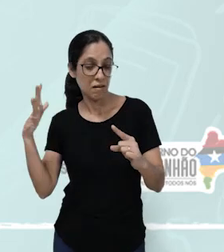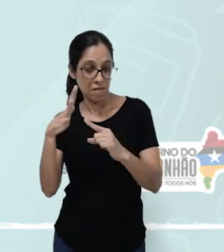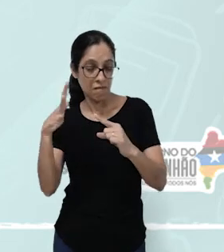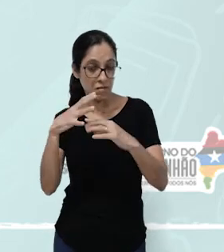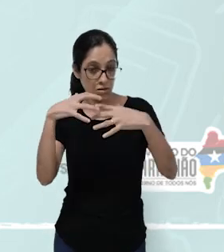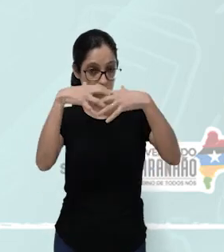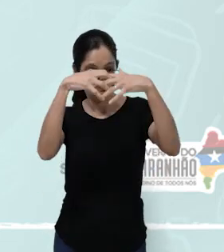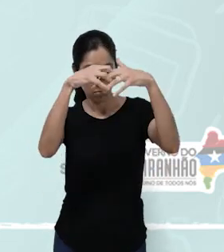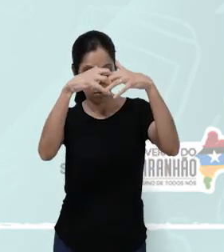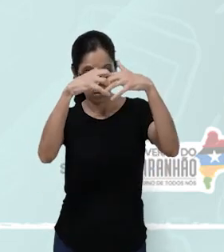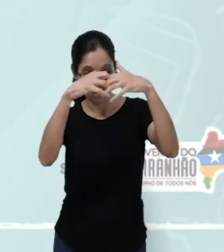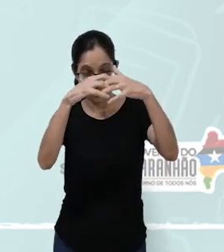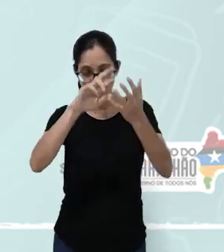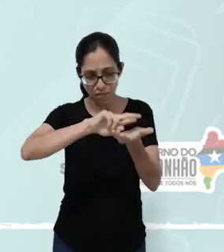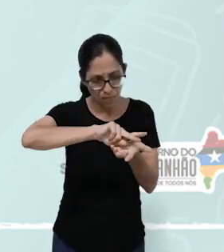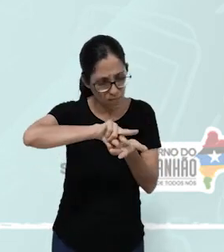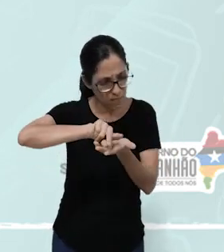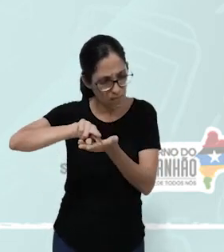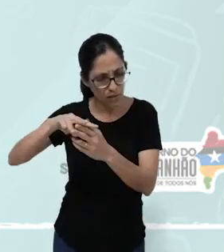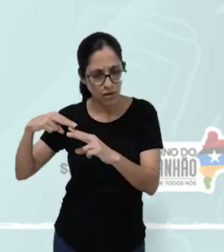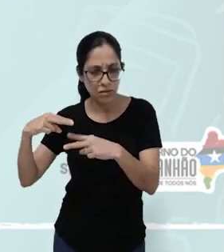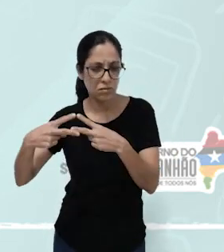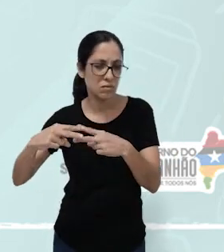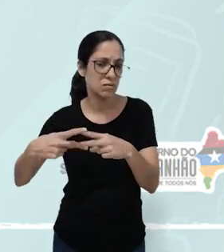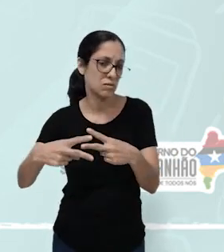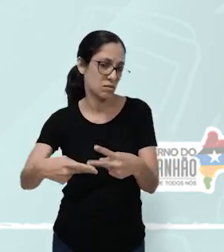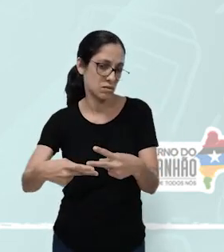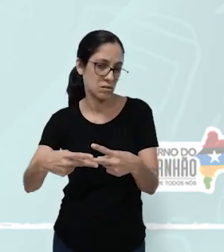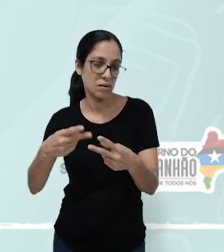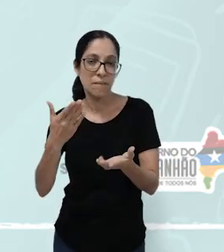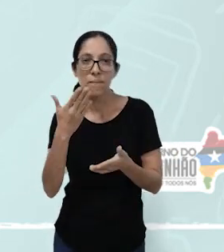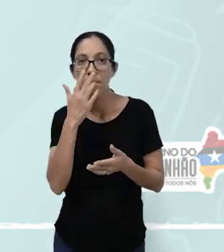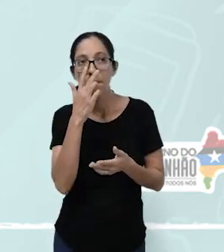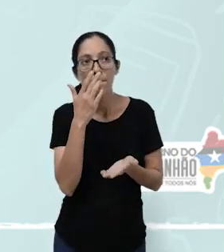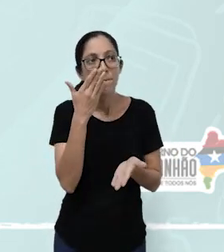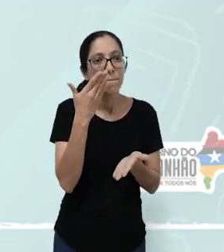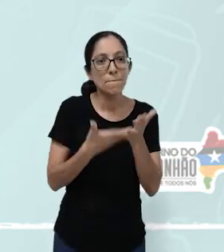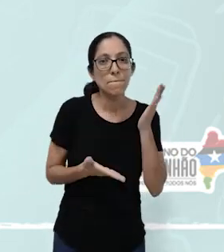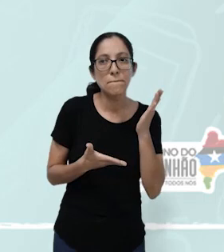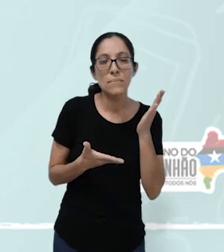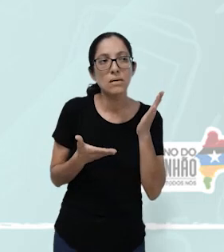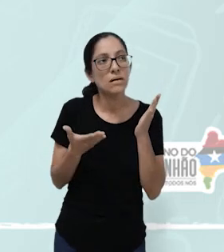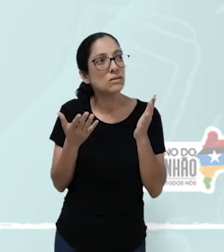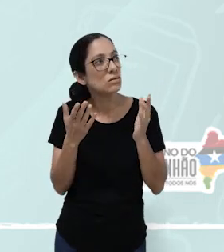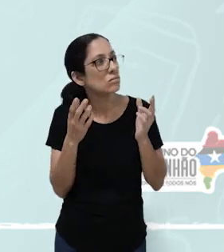têm efeitos diversos, como a perda dos sentidos,